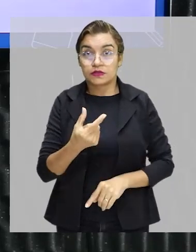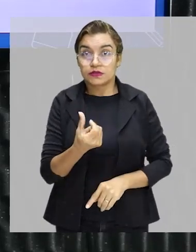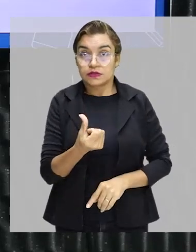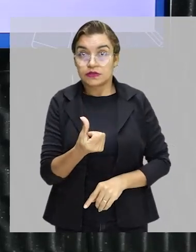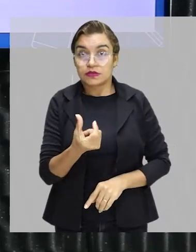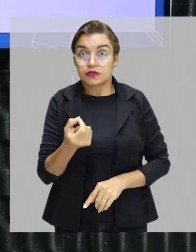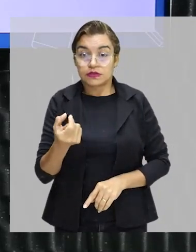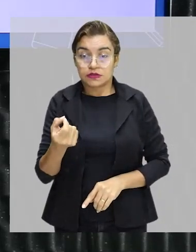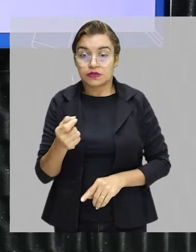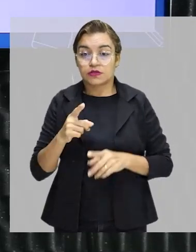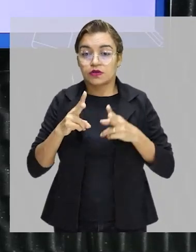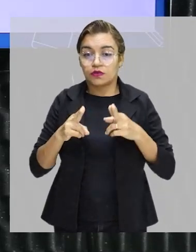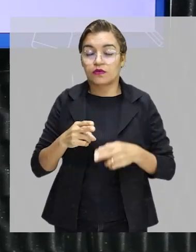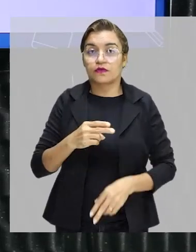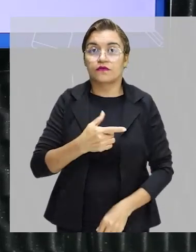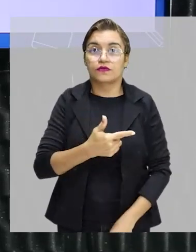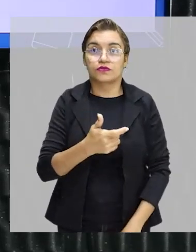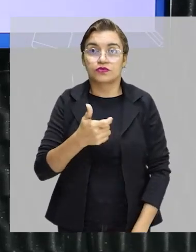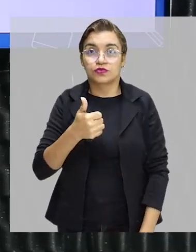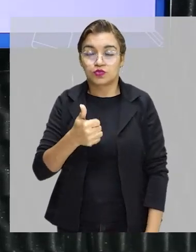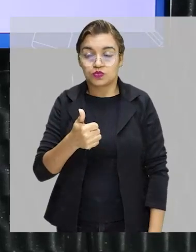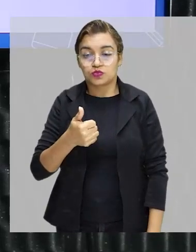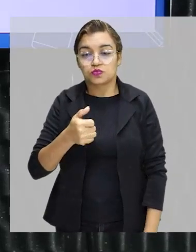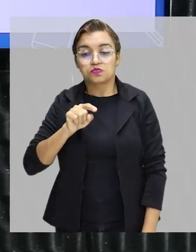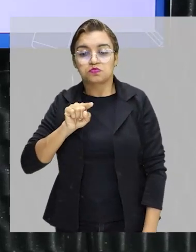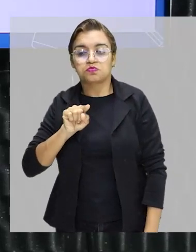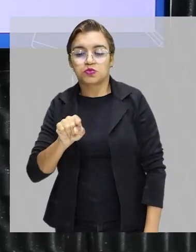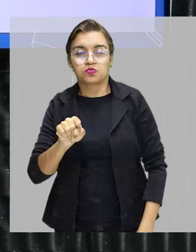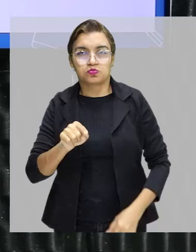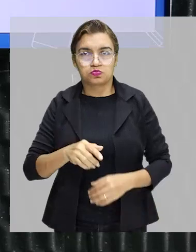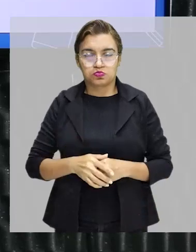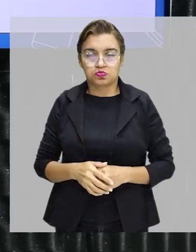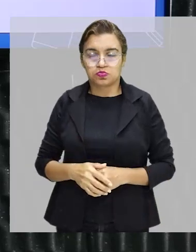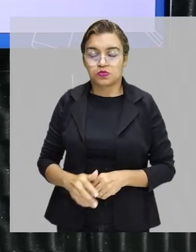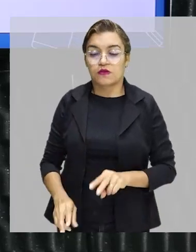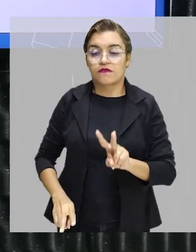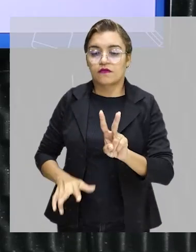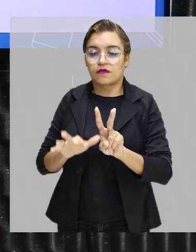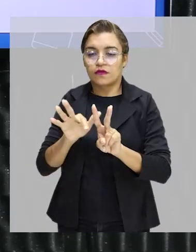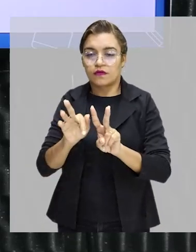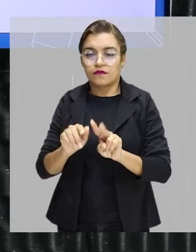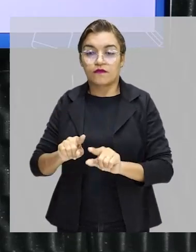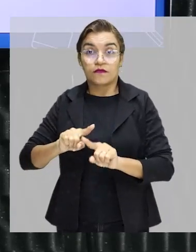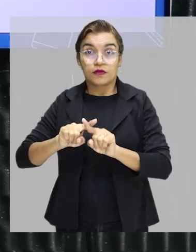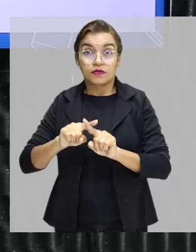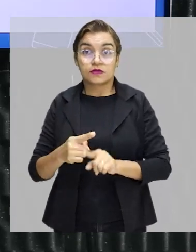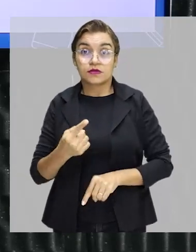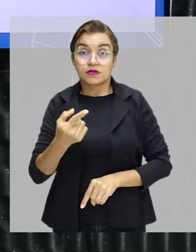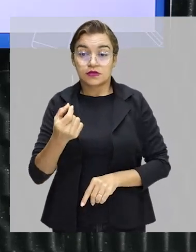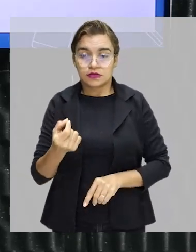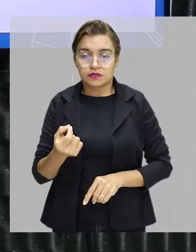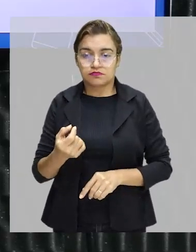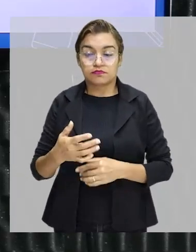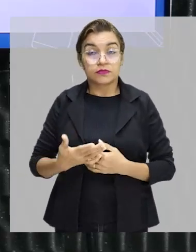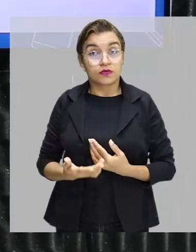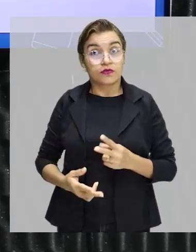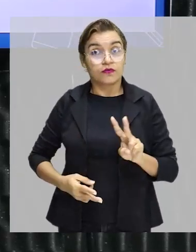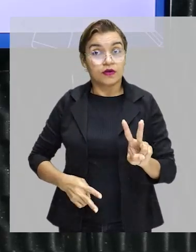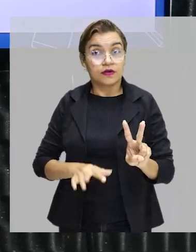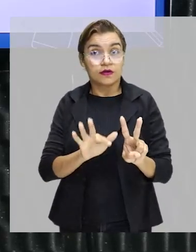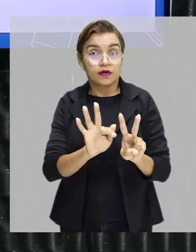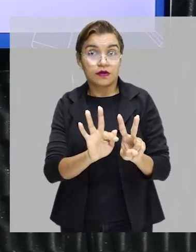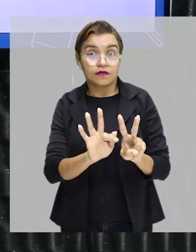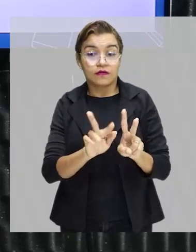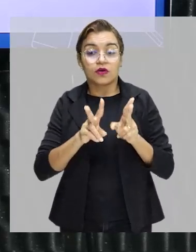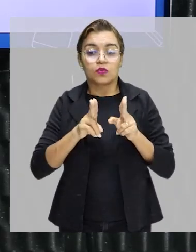21.000, que vai ser igual a 10 vezes VF. Como nós queremos, né, isolar o volume final, quem vai